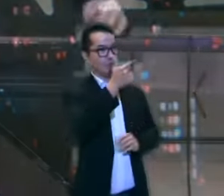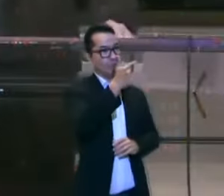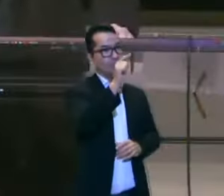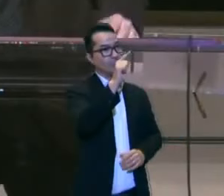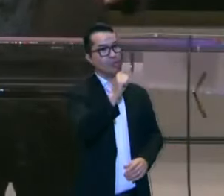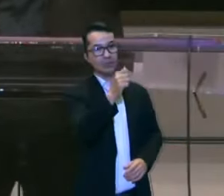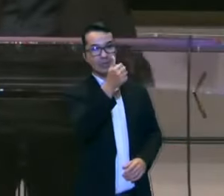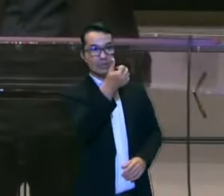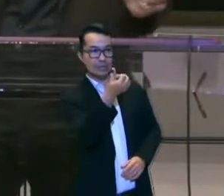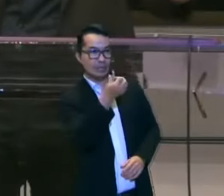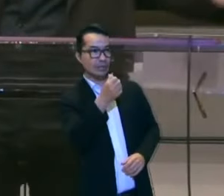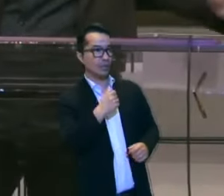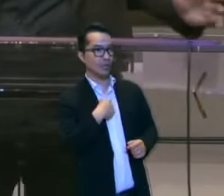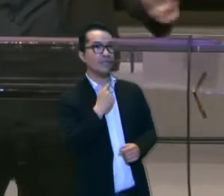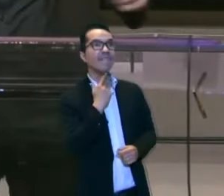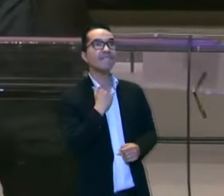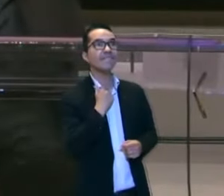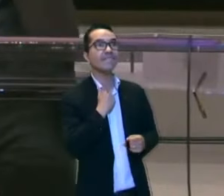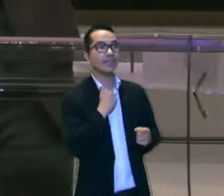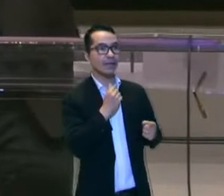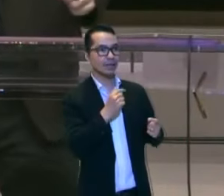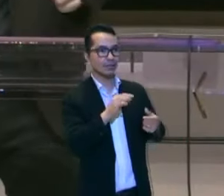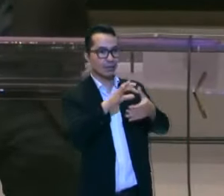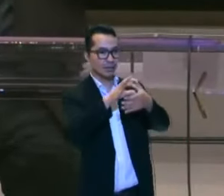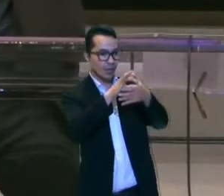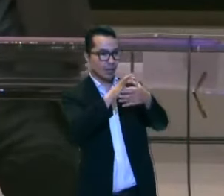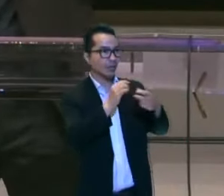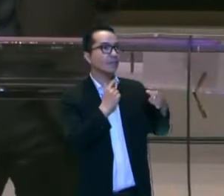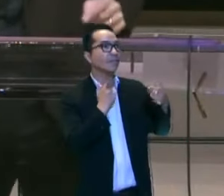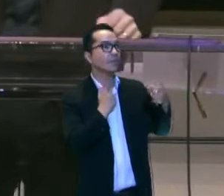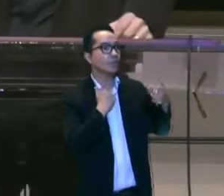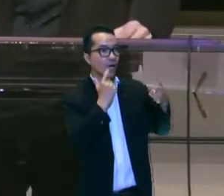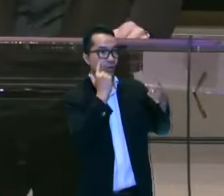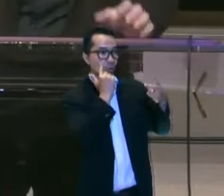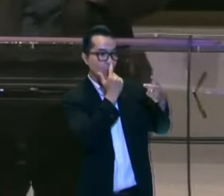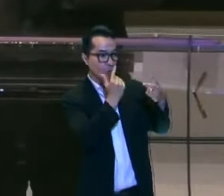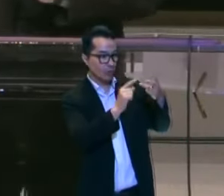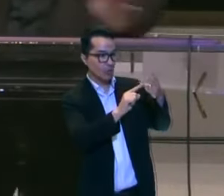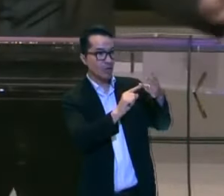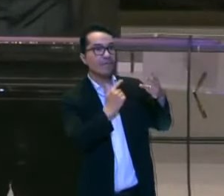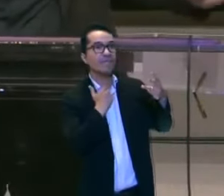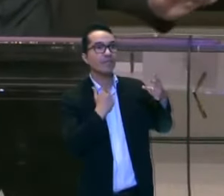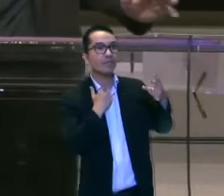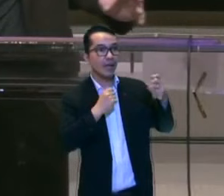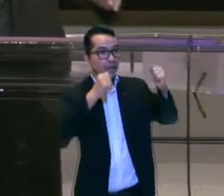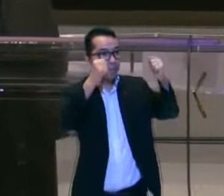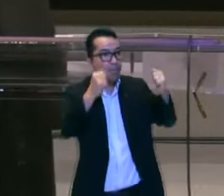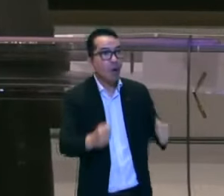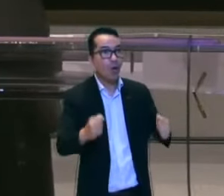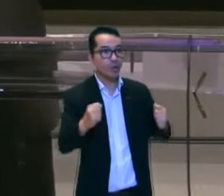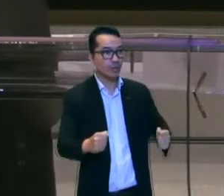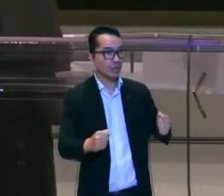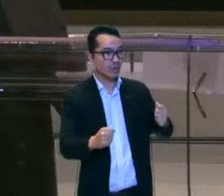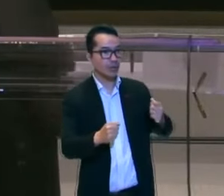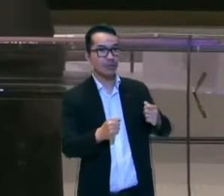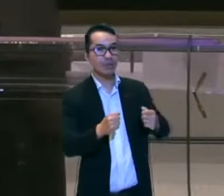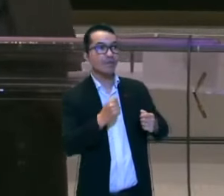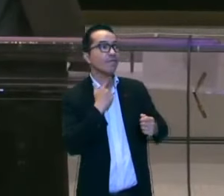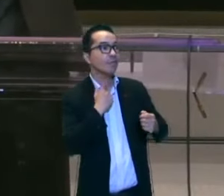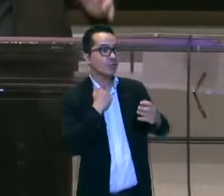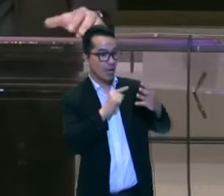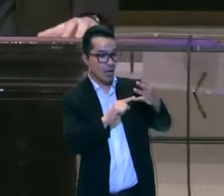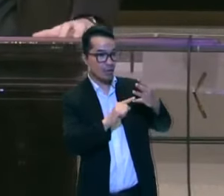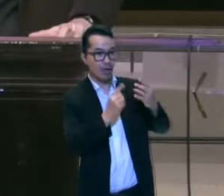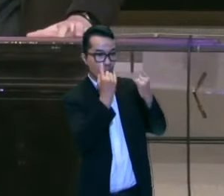dos bens. Pois tudo que há no mundo, a cobiça da carne, a cobiça dos olhos e a ostentação dos bens, não provém